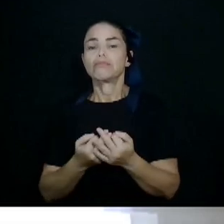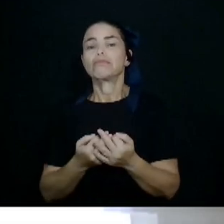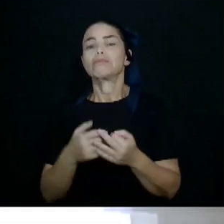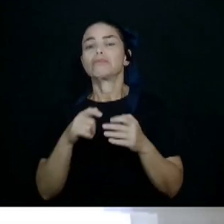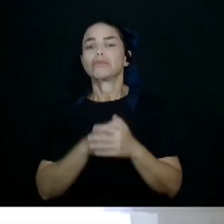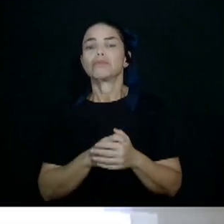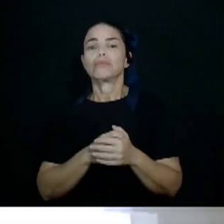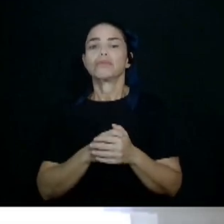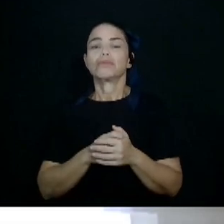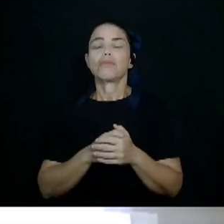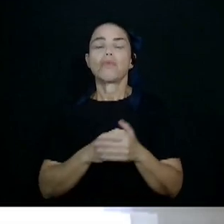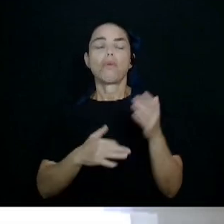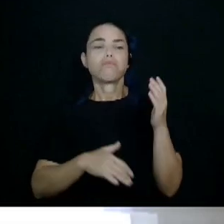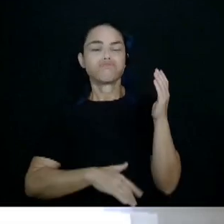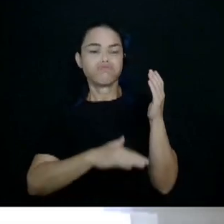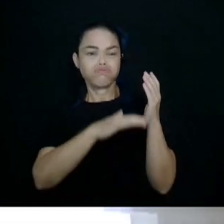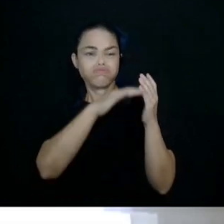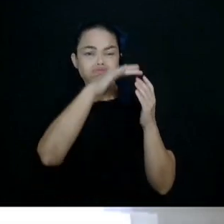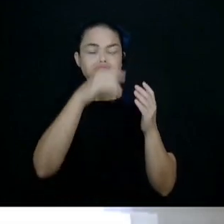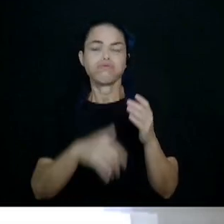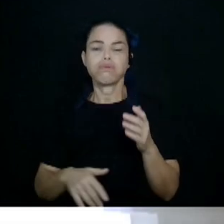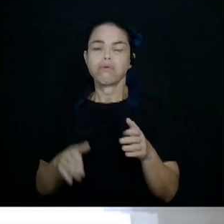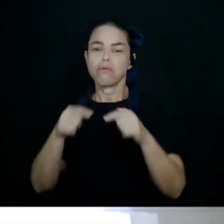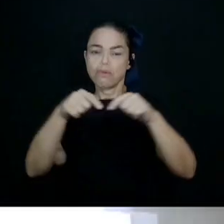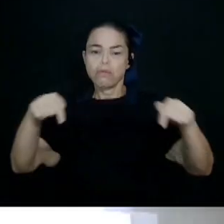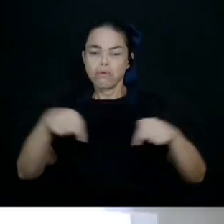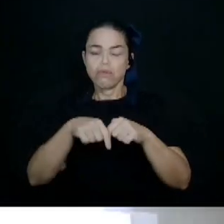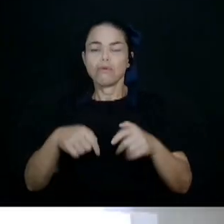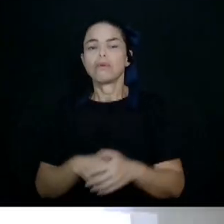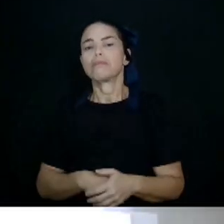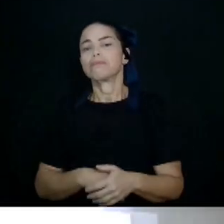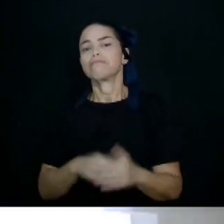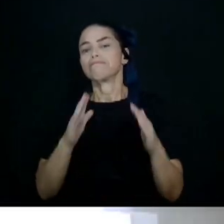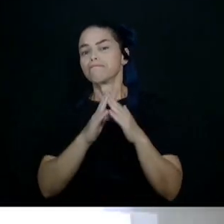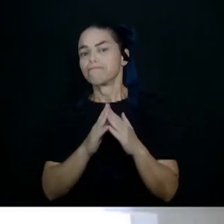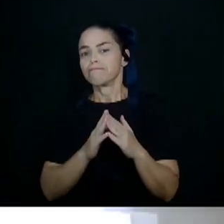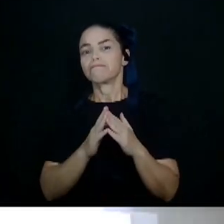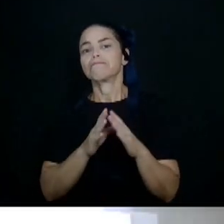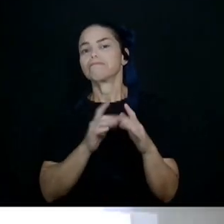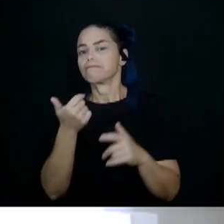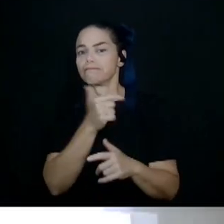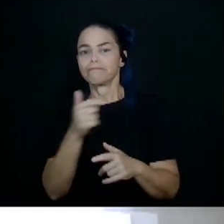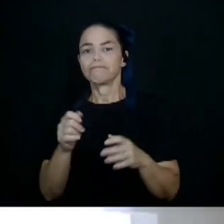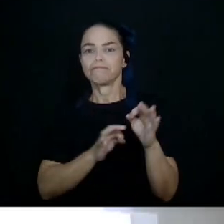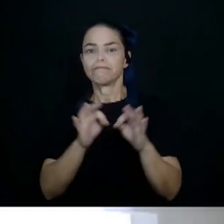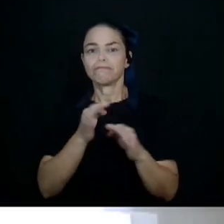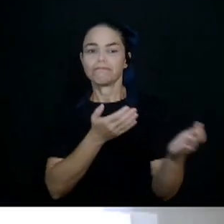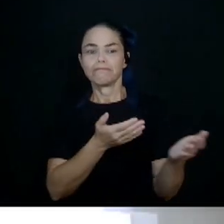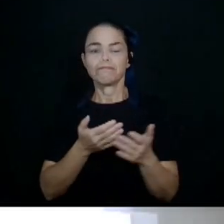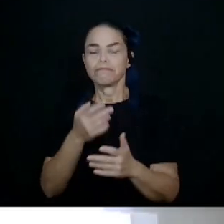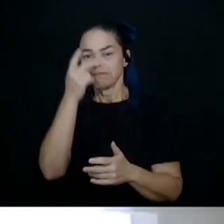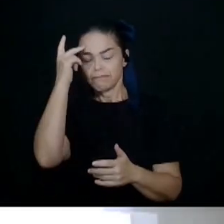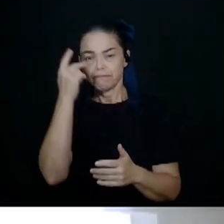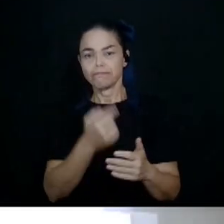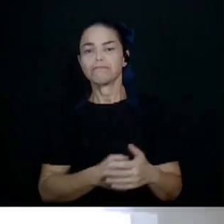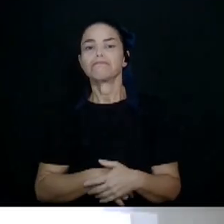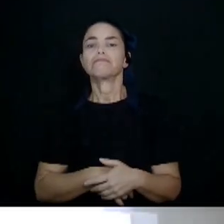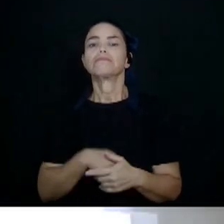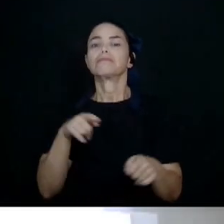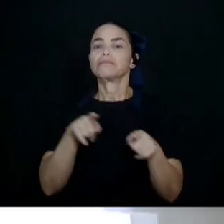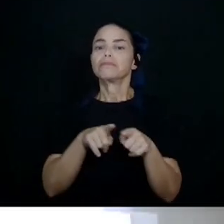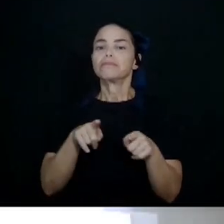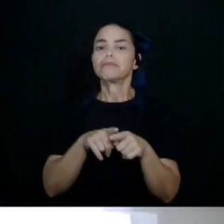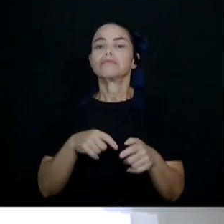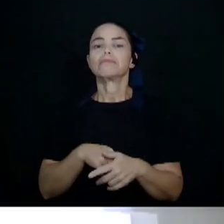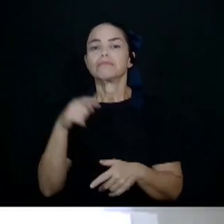um acúmulo muito grande em vários cômodos, de uma maneira que a casa não está preparada para receber pessoas de fora, mas também riscos, né?